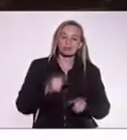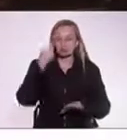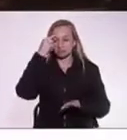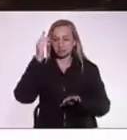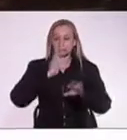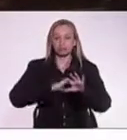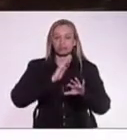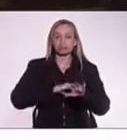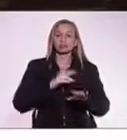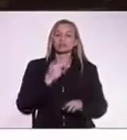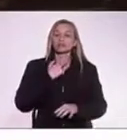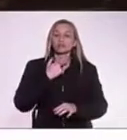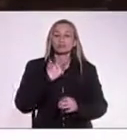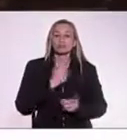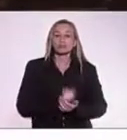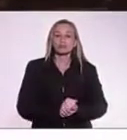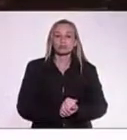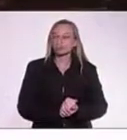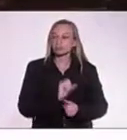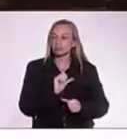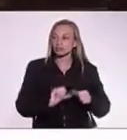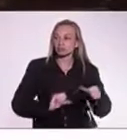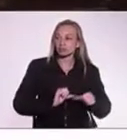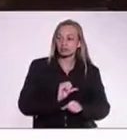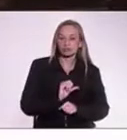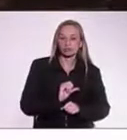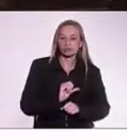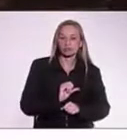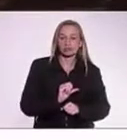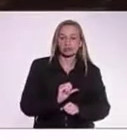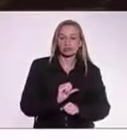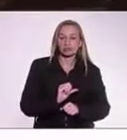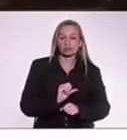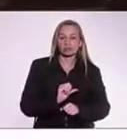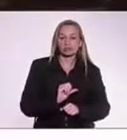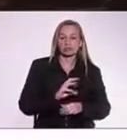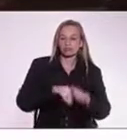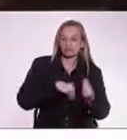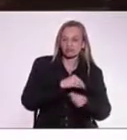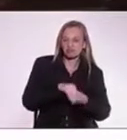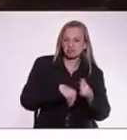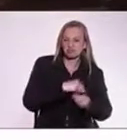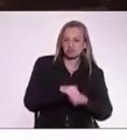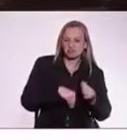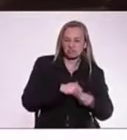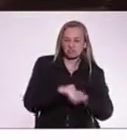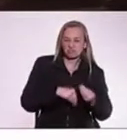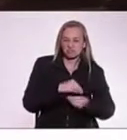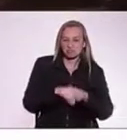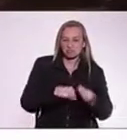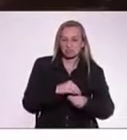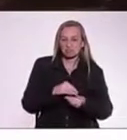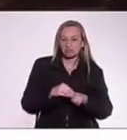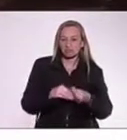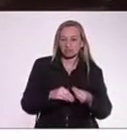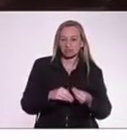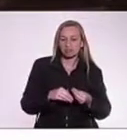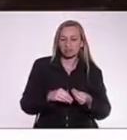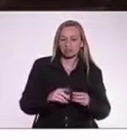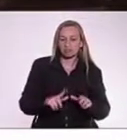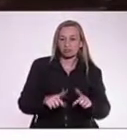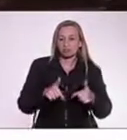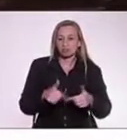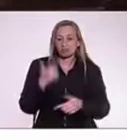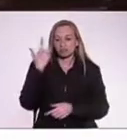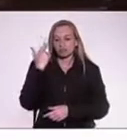ideológico, a gente não pode transformar a fanfarronice e a pantomima como um hábito de